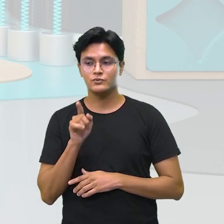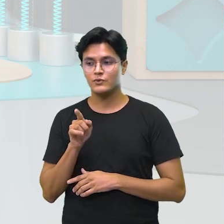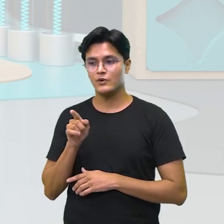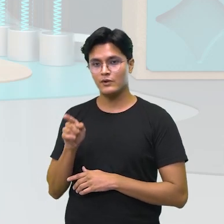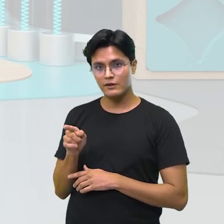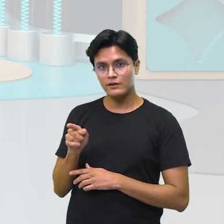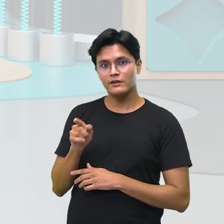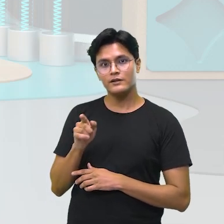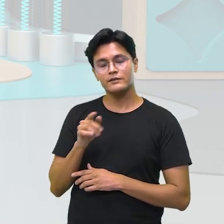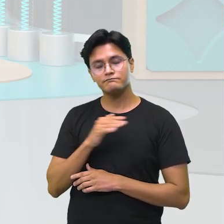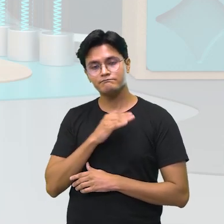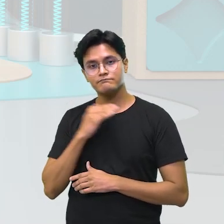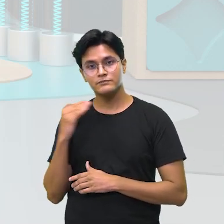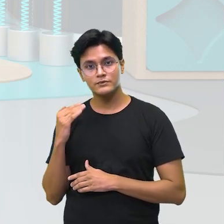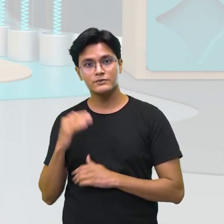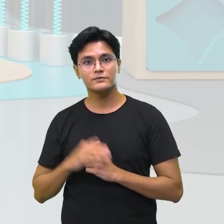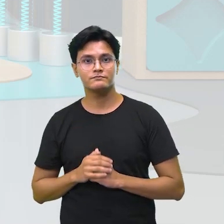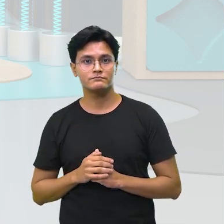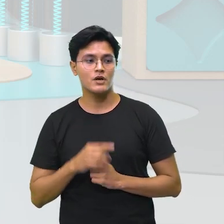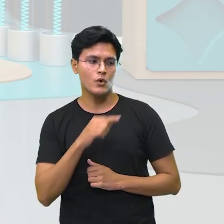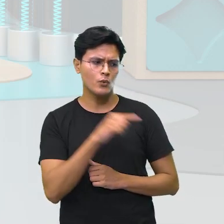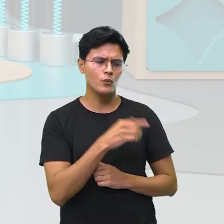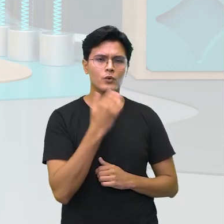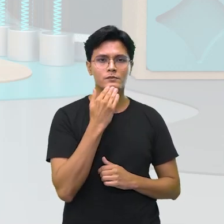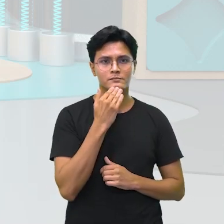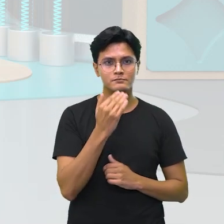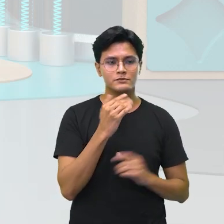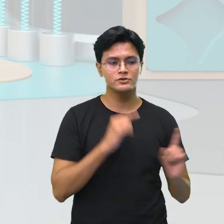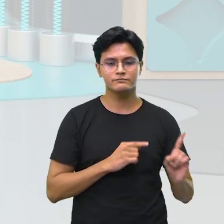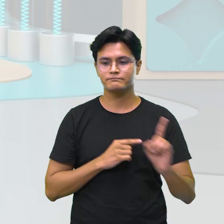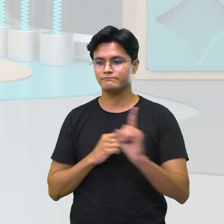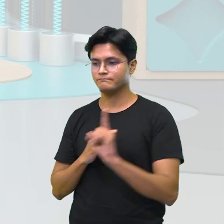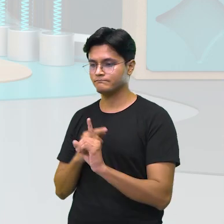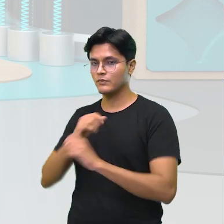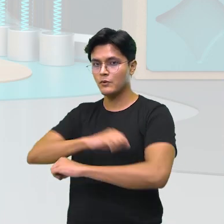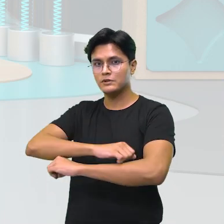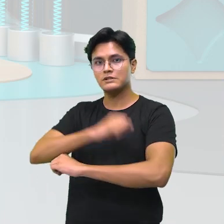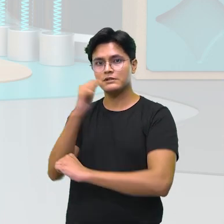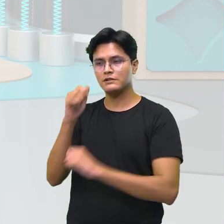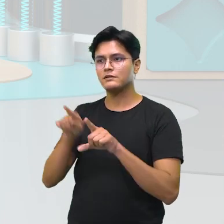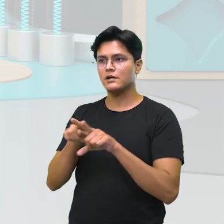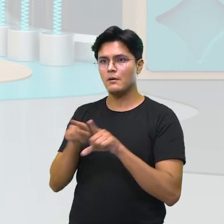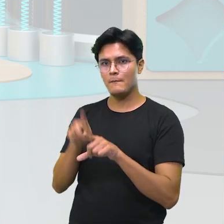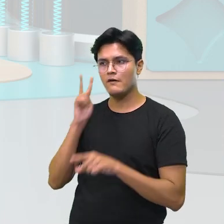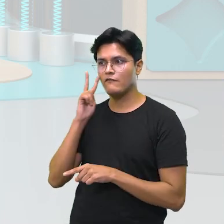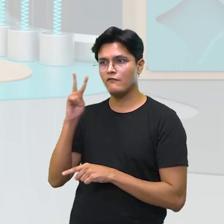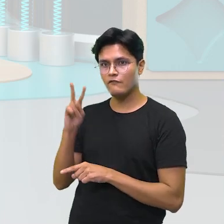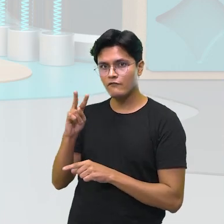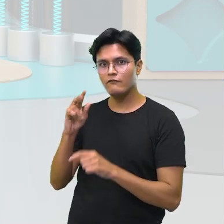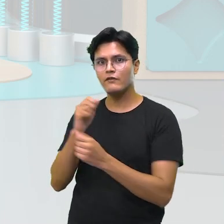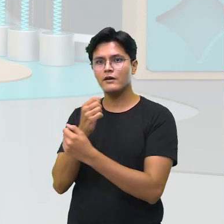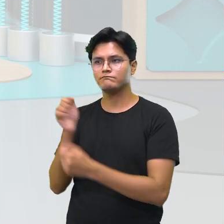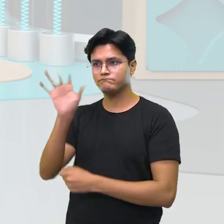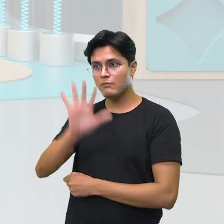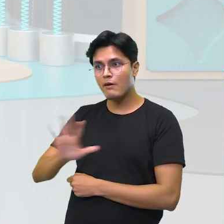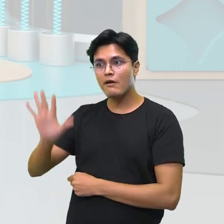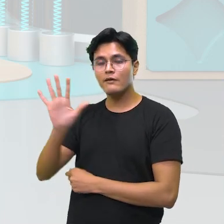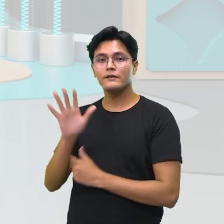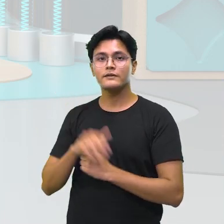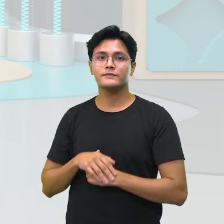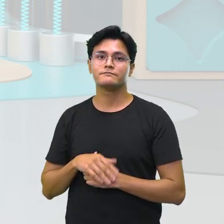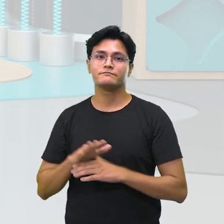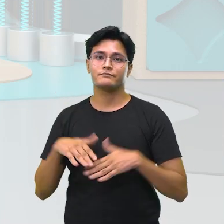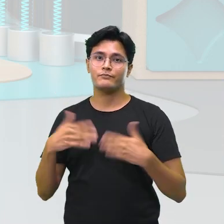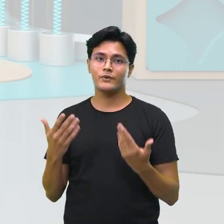outro pediu para ficar ao lado da janela, para contemplar a paisagem também. Quando ele chegou e ficou do lado da janela, ele viu que a janela,